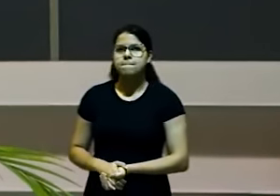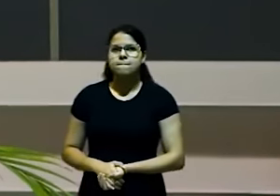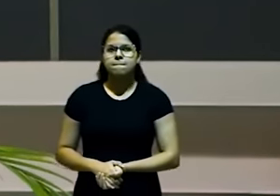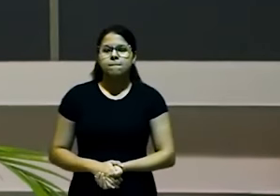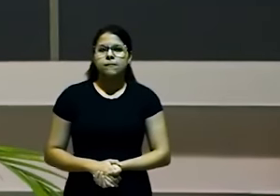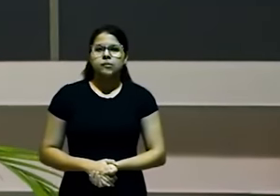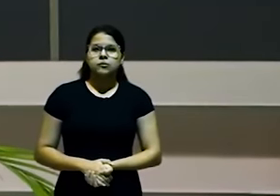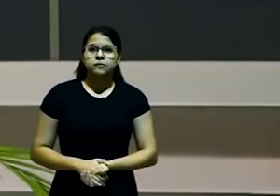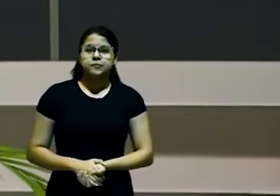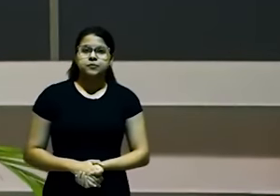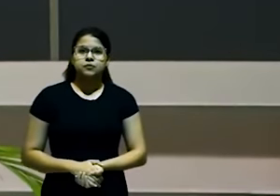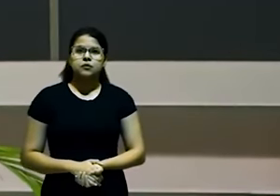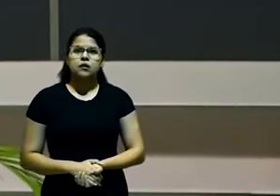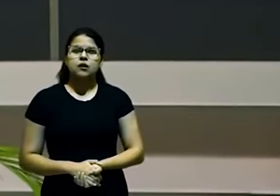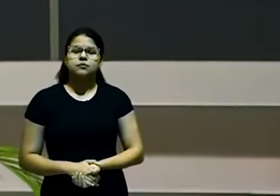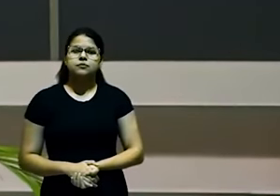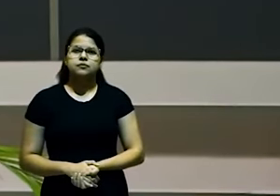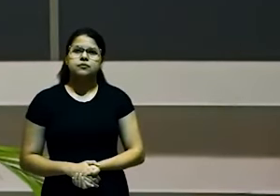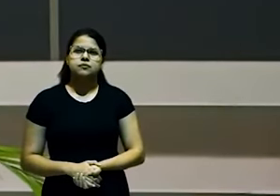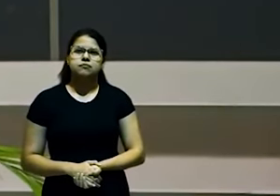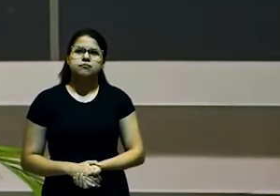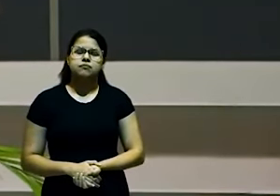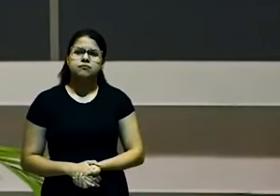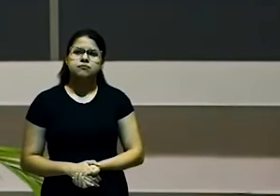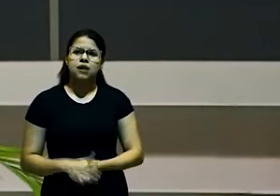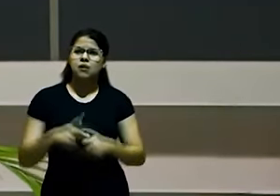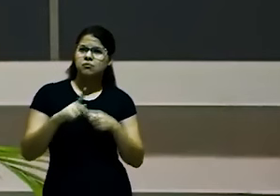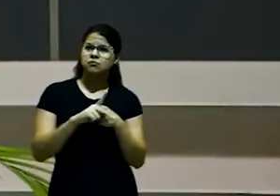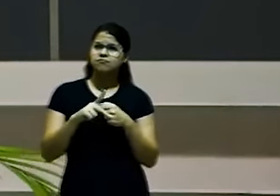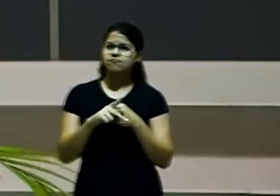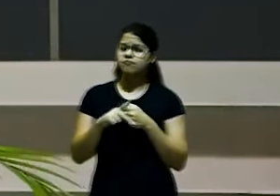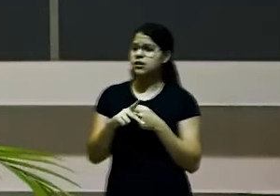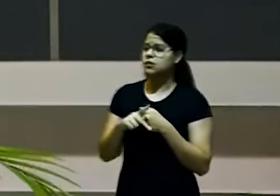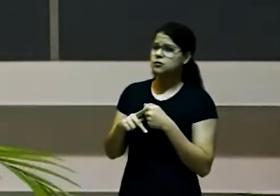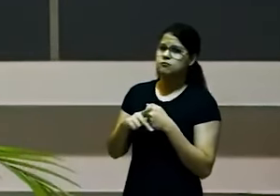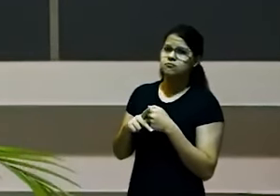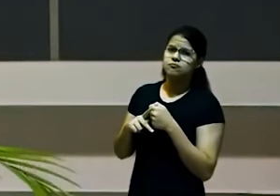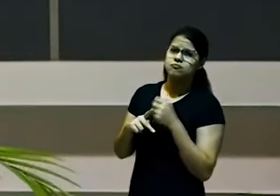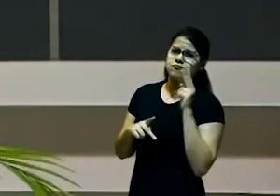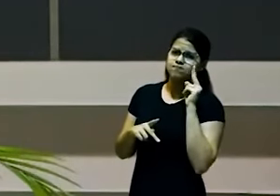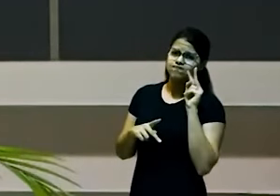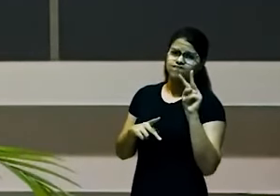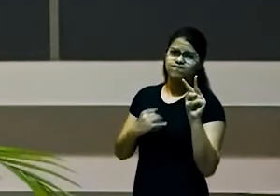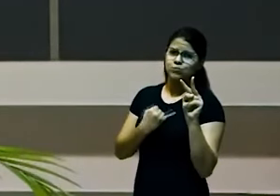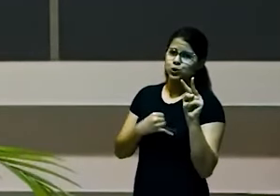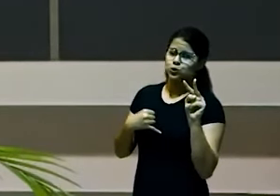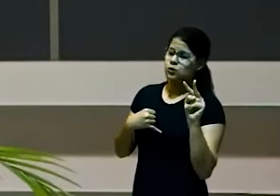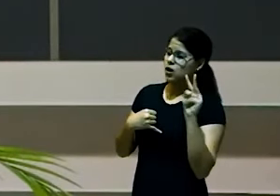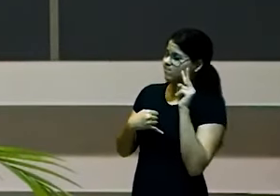diz que Pedro olha para João e pergunta assim para Jesus